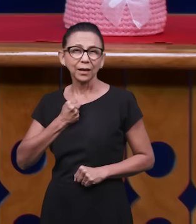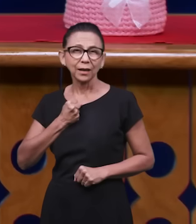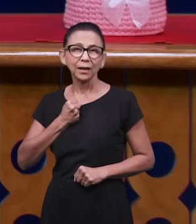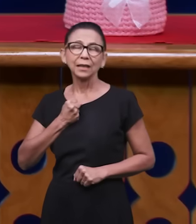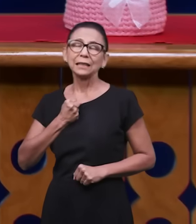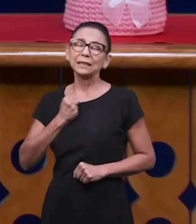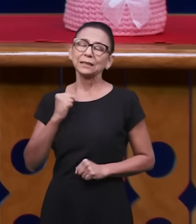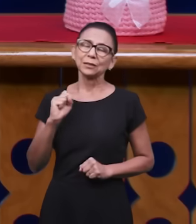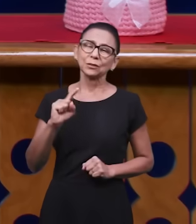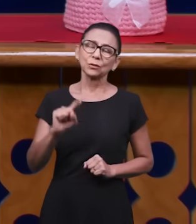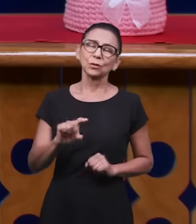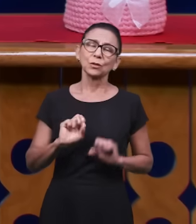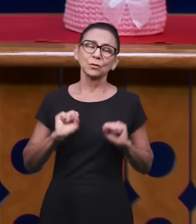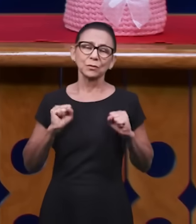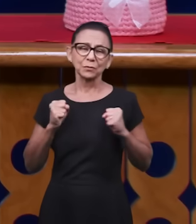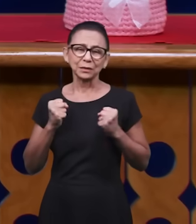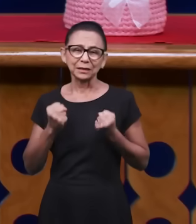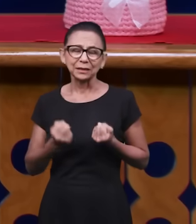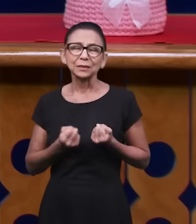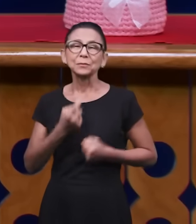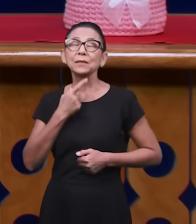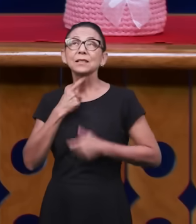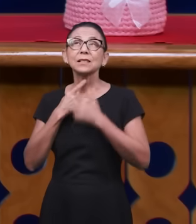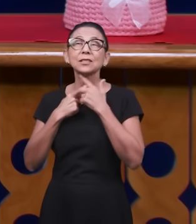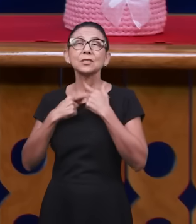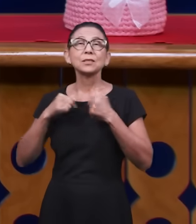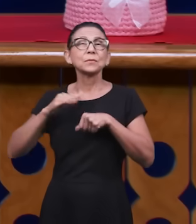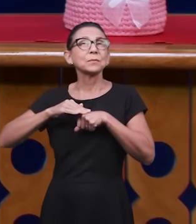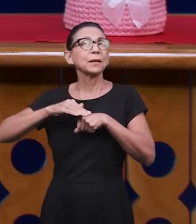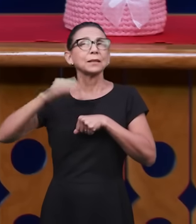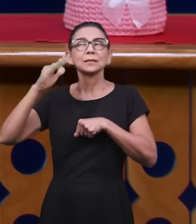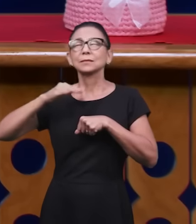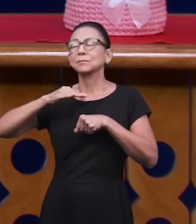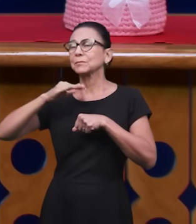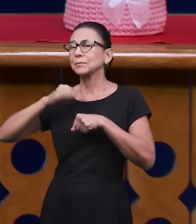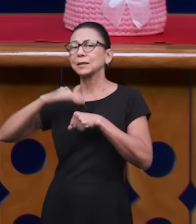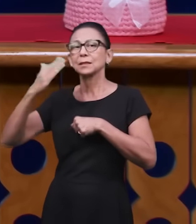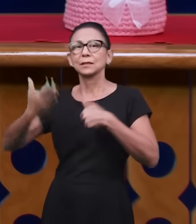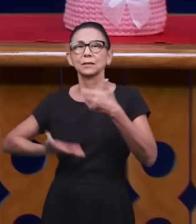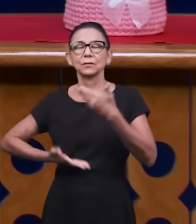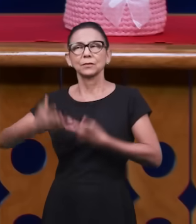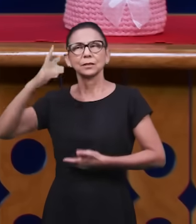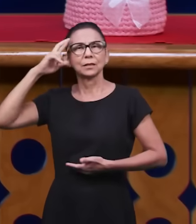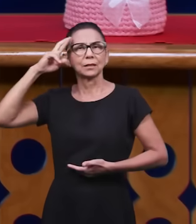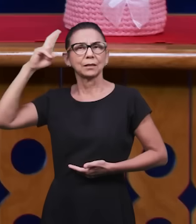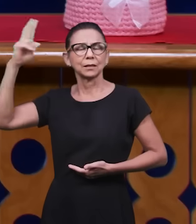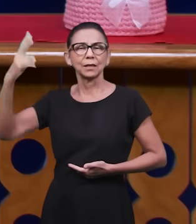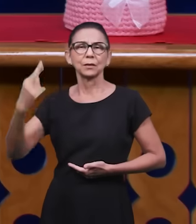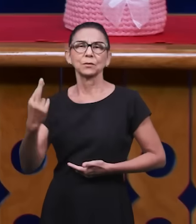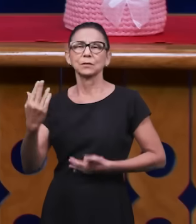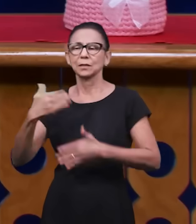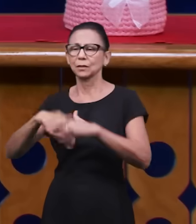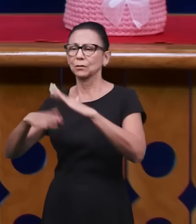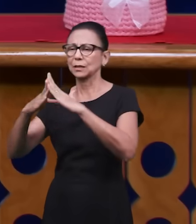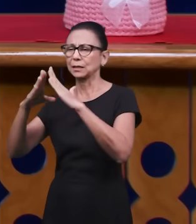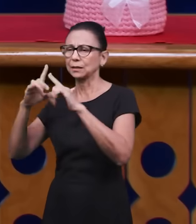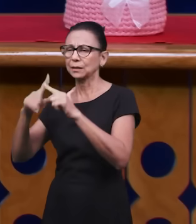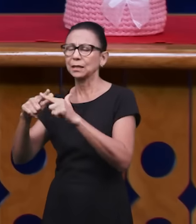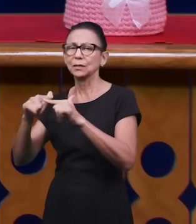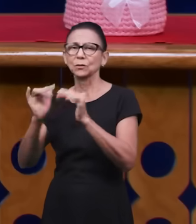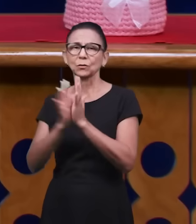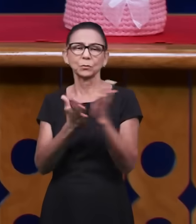as irmãs contribuem na igreja como corpo de Cristo, ou que os jovens fazem, os louvores, as